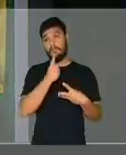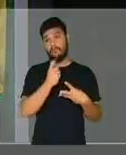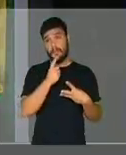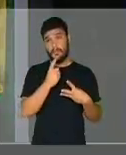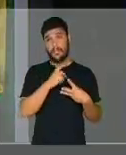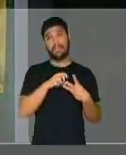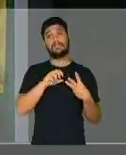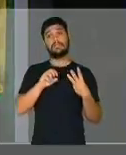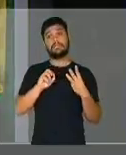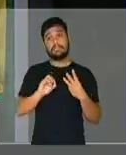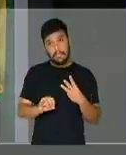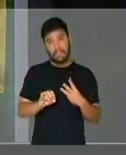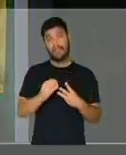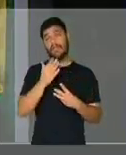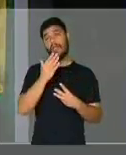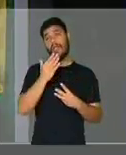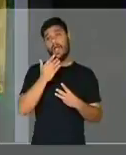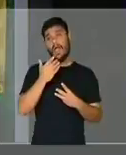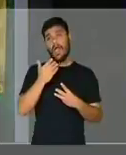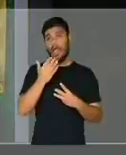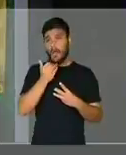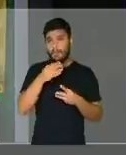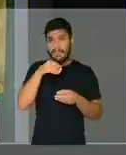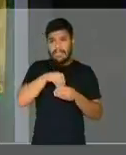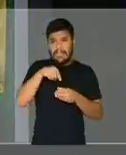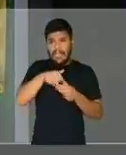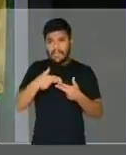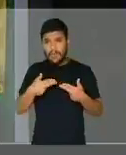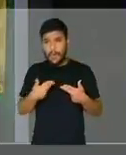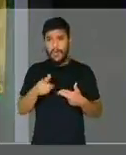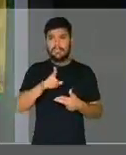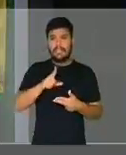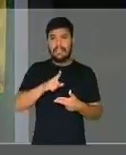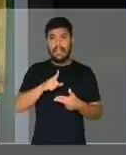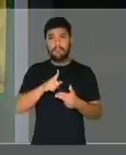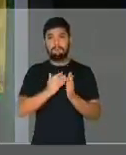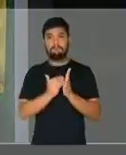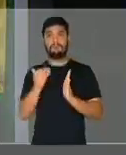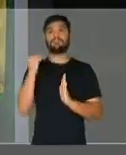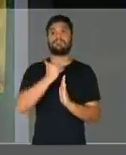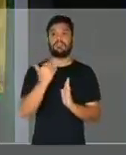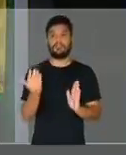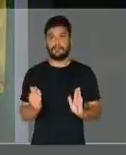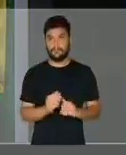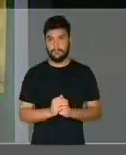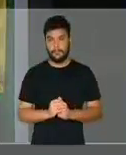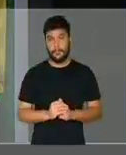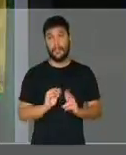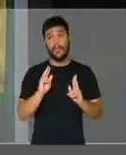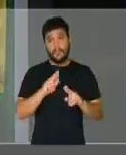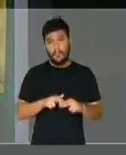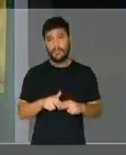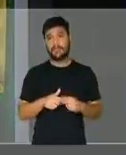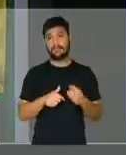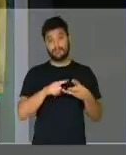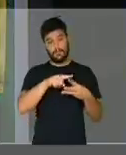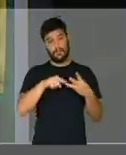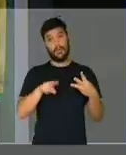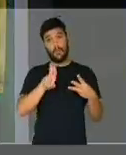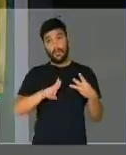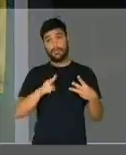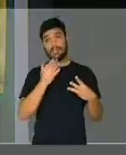apresentar níveis superiores aos recomendados pela regulação alimentar. Com isso, senhor presidente, essa indicação de